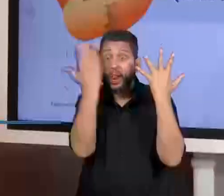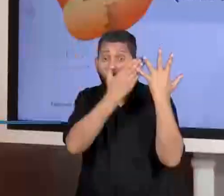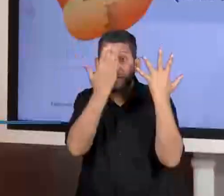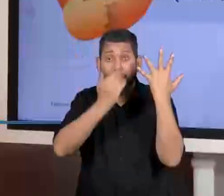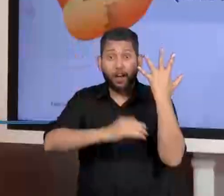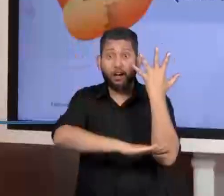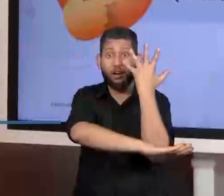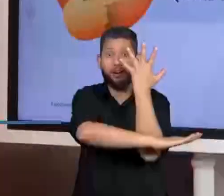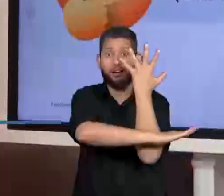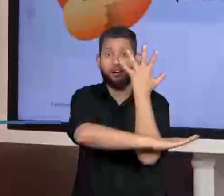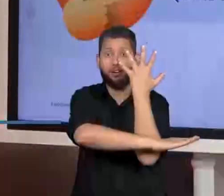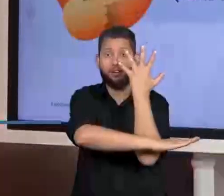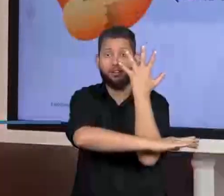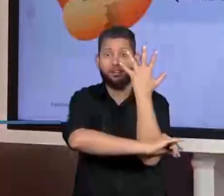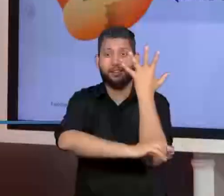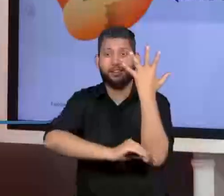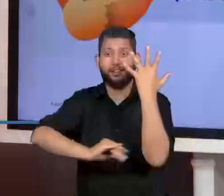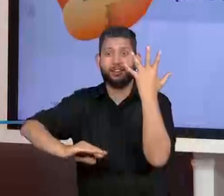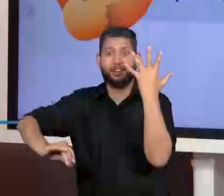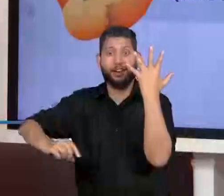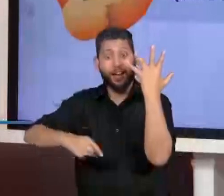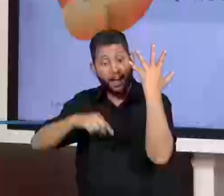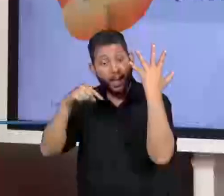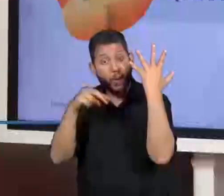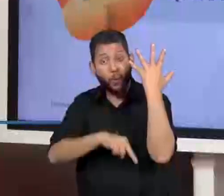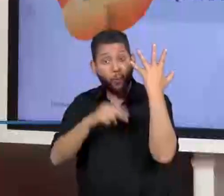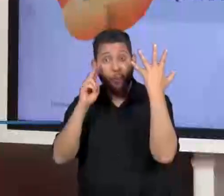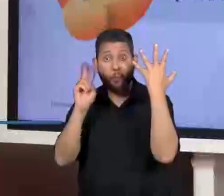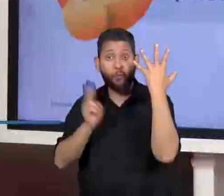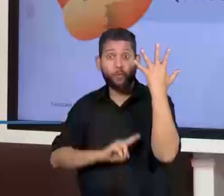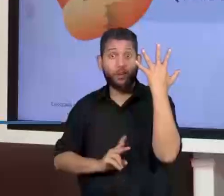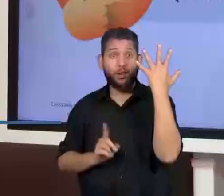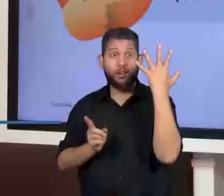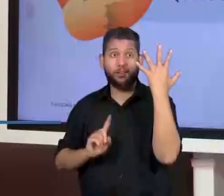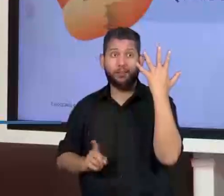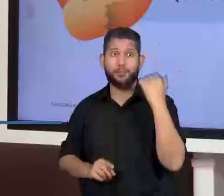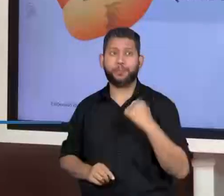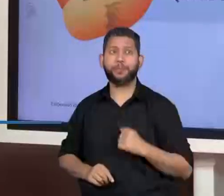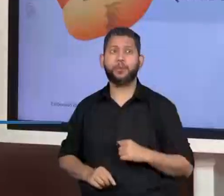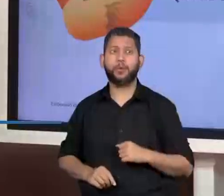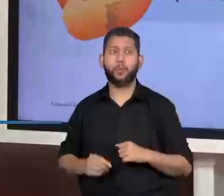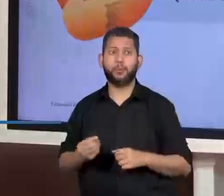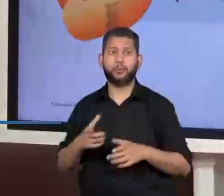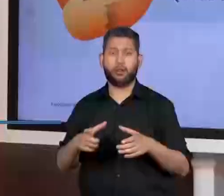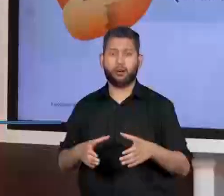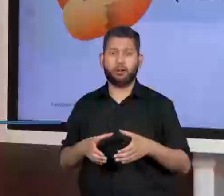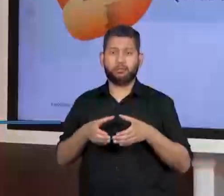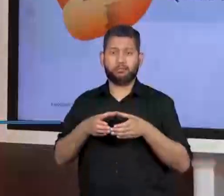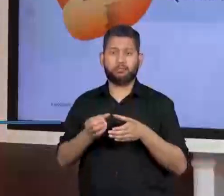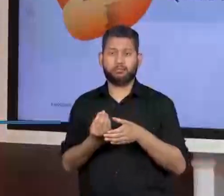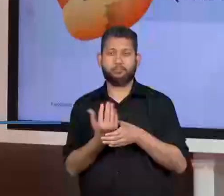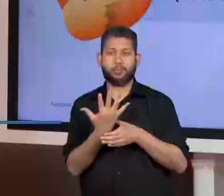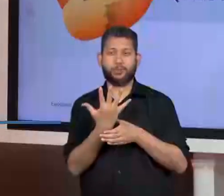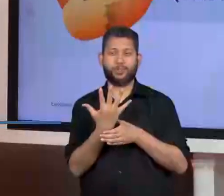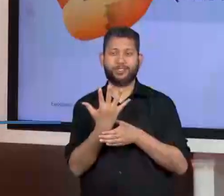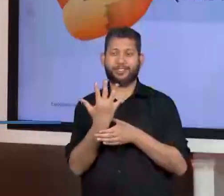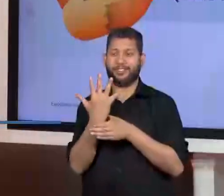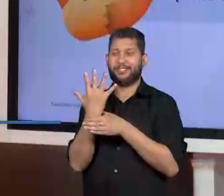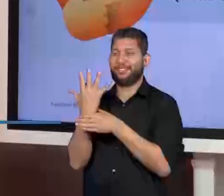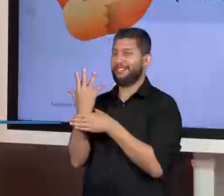uma árvore ali. Por exemplo, nós trouxemos aqui uma plantinha, Pro. Eu vou pegar ela na mão aqui, olha, só para